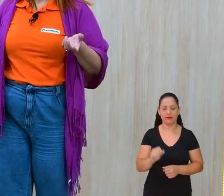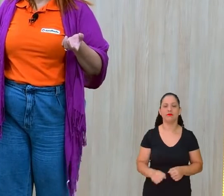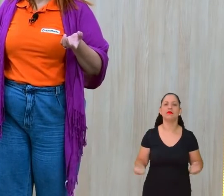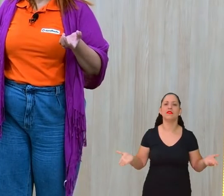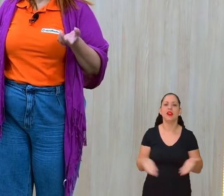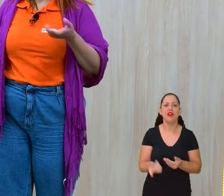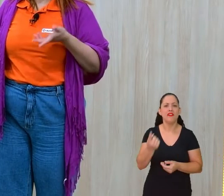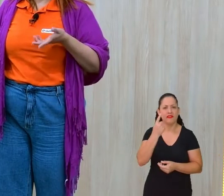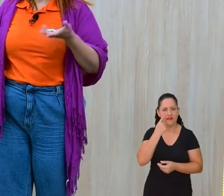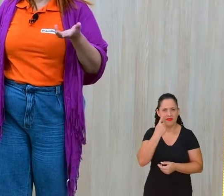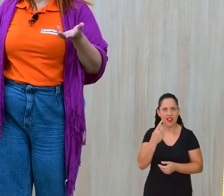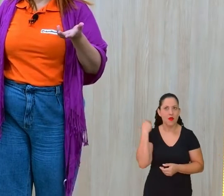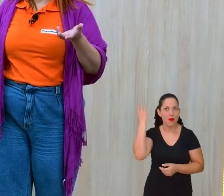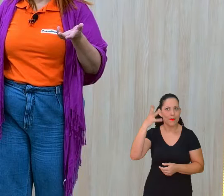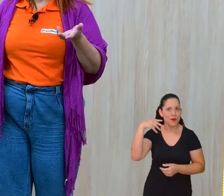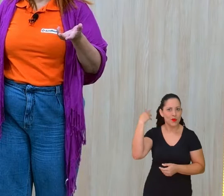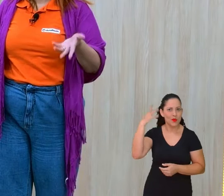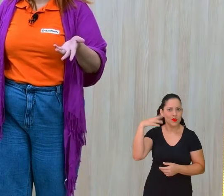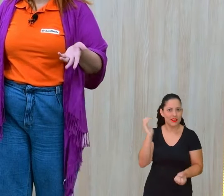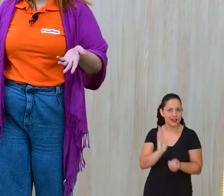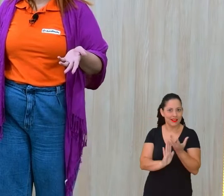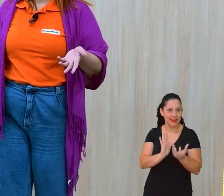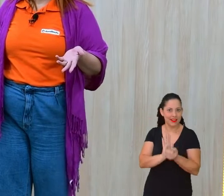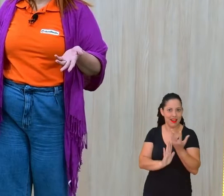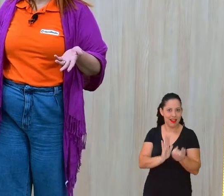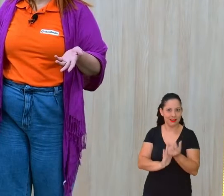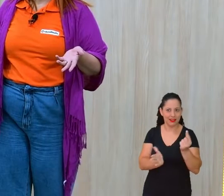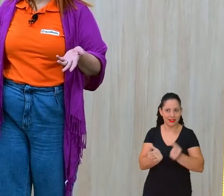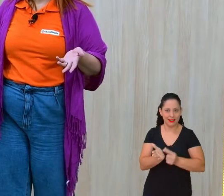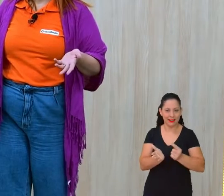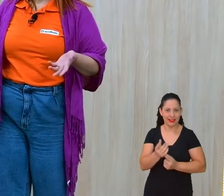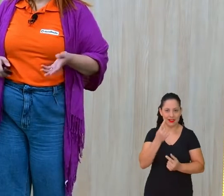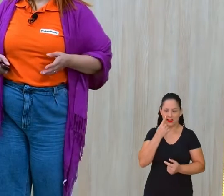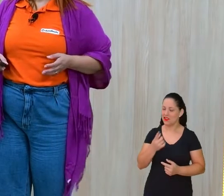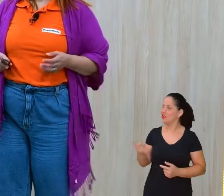ver uma música feita no Walk Band.